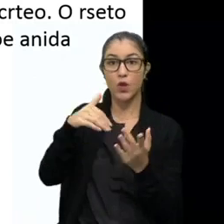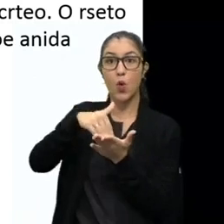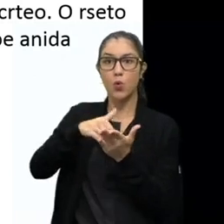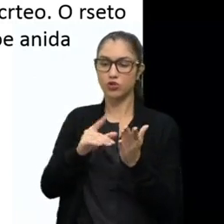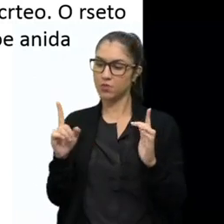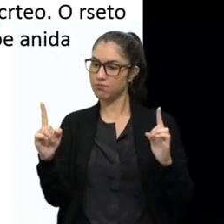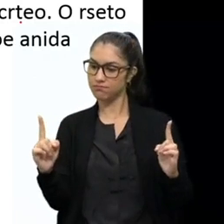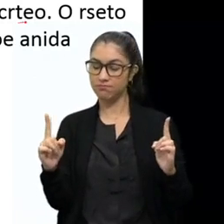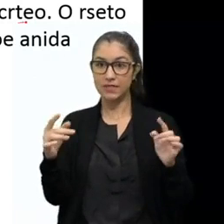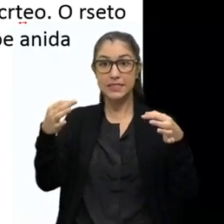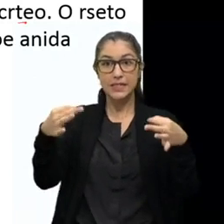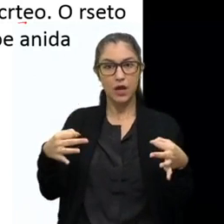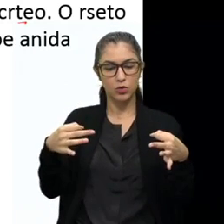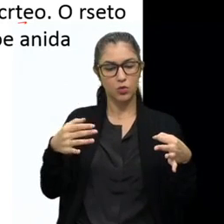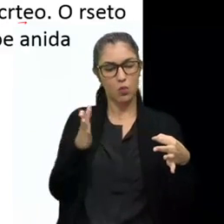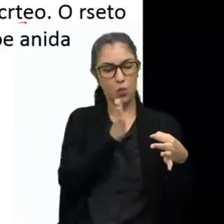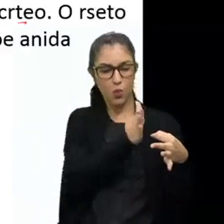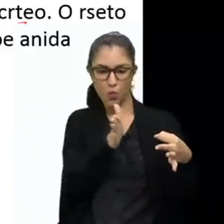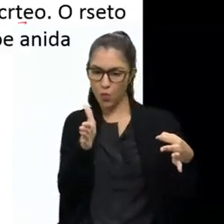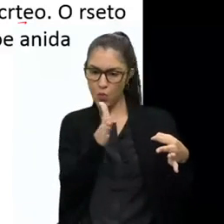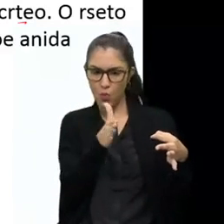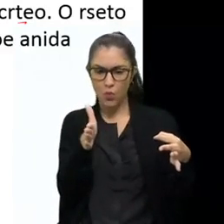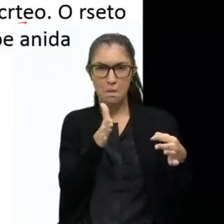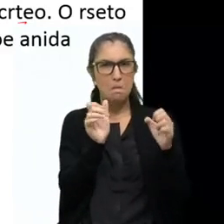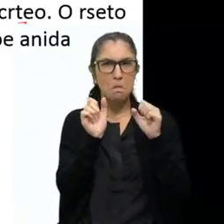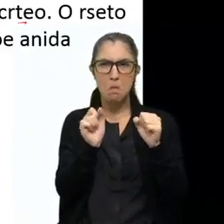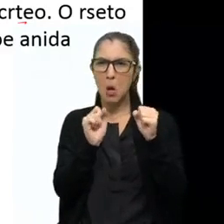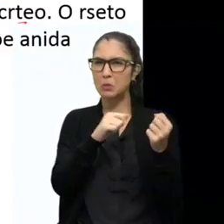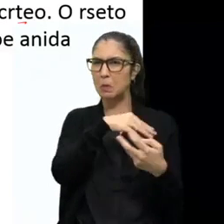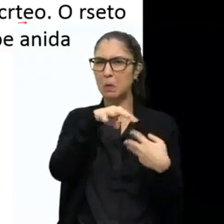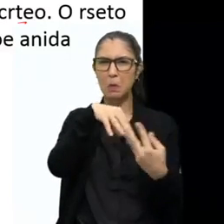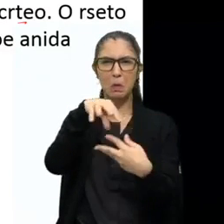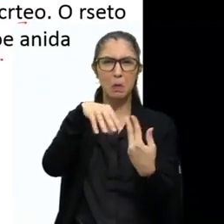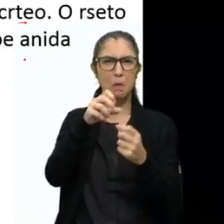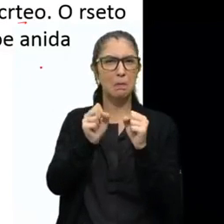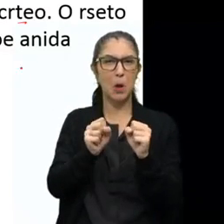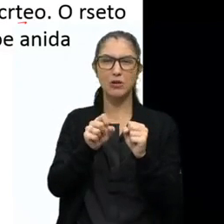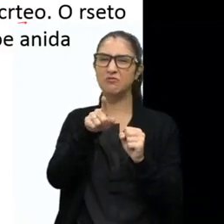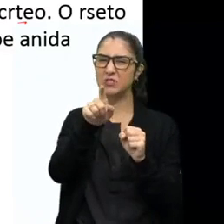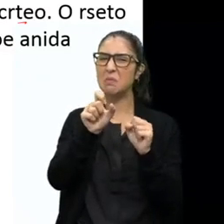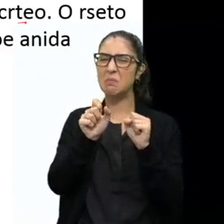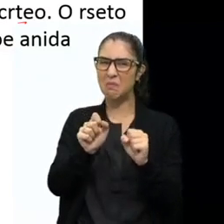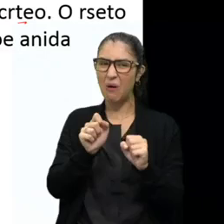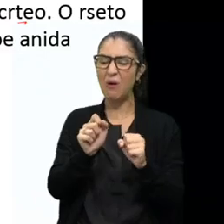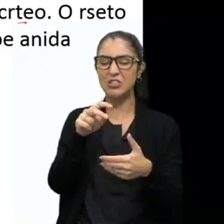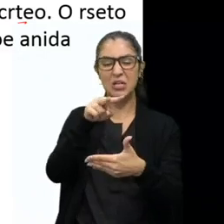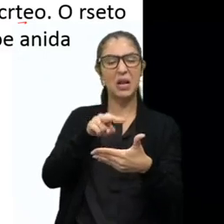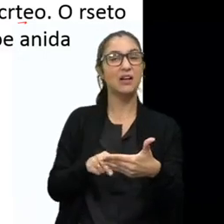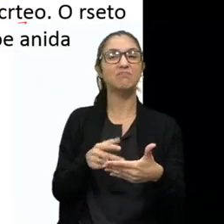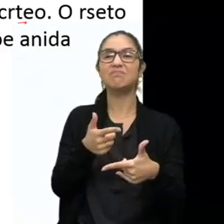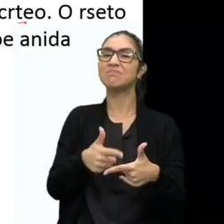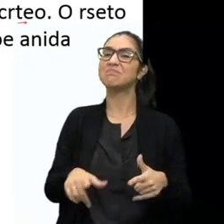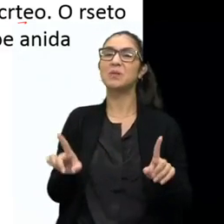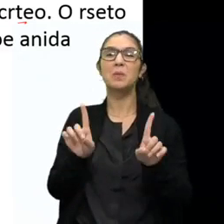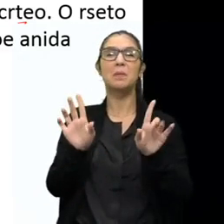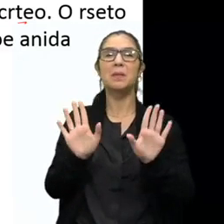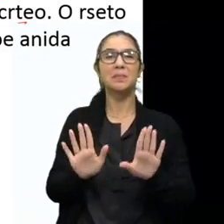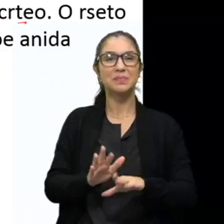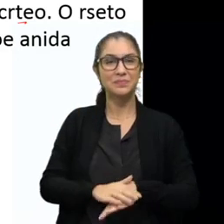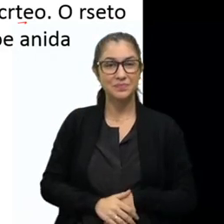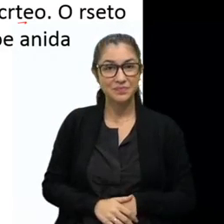letra estejam no lugar certo. O resto pode ser uma total bagunça que você pode ainda ler sem